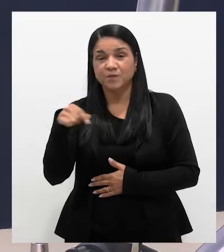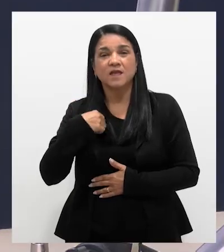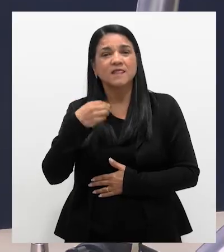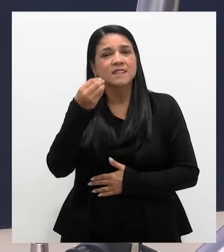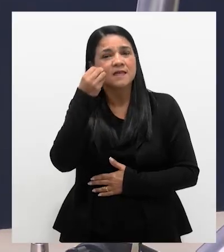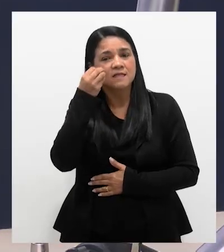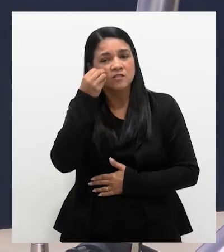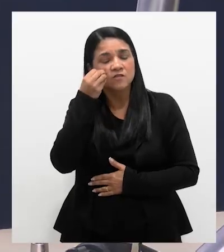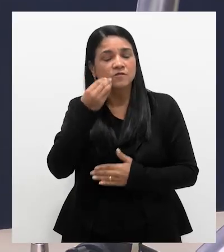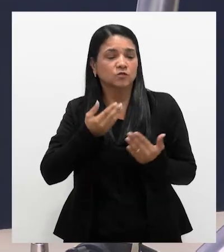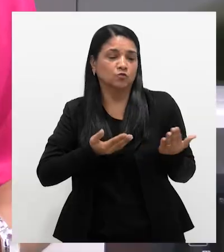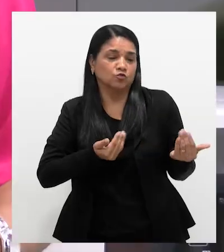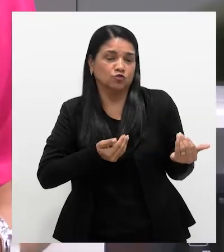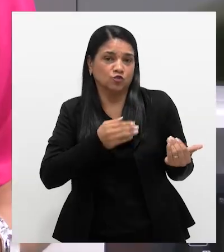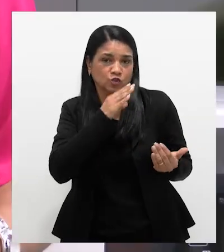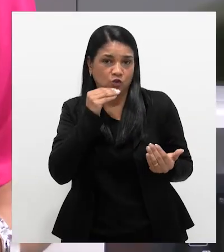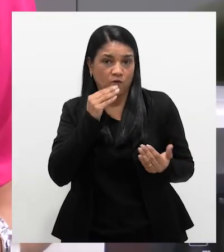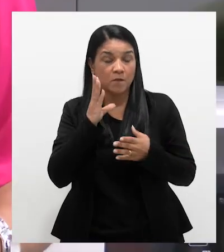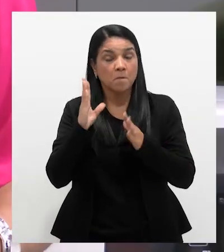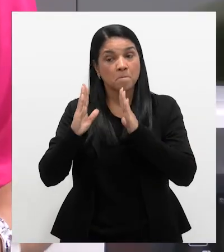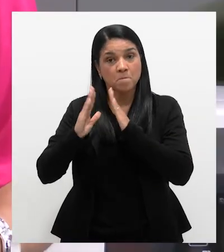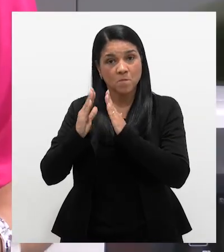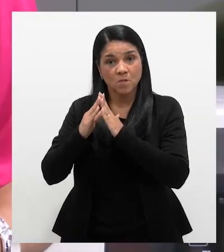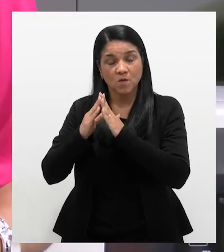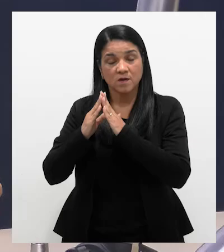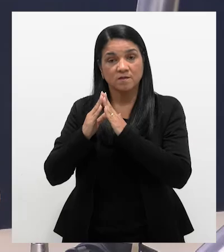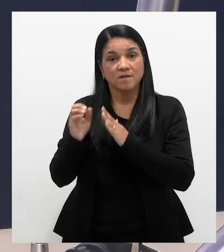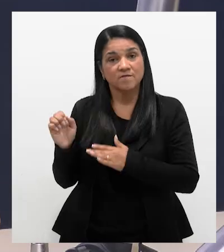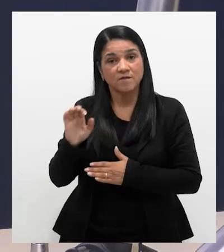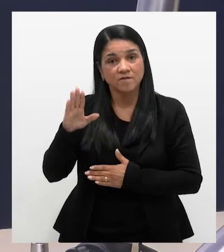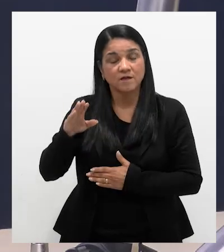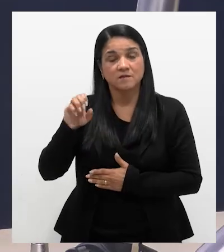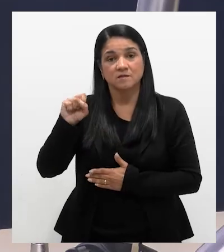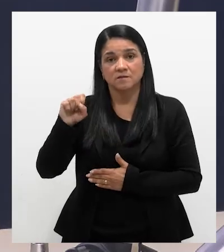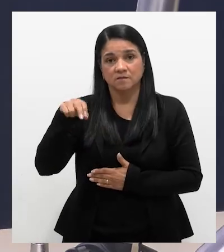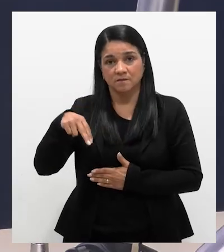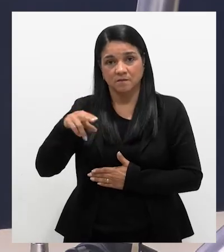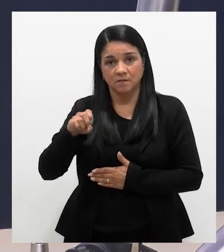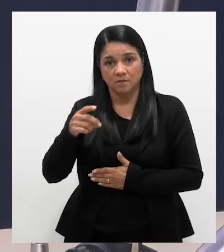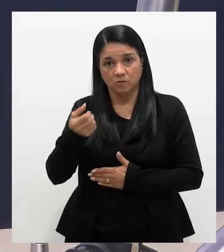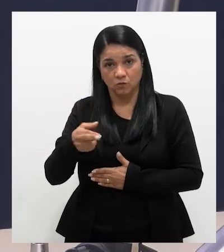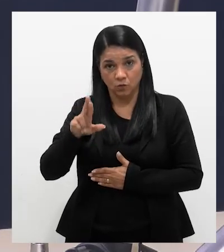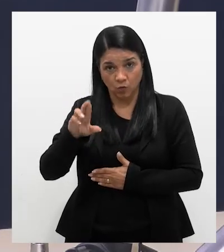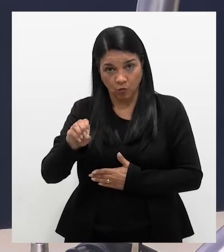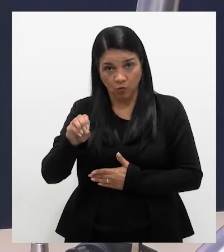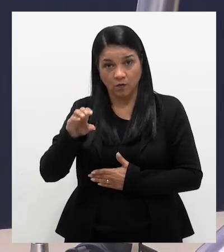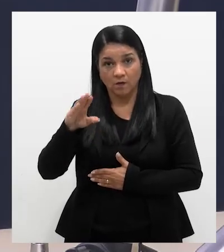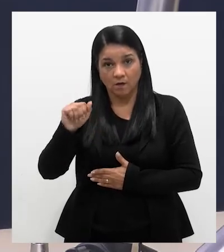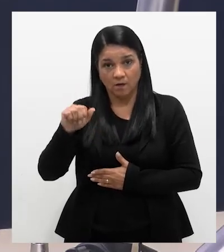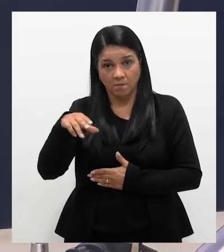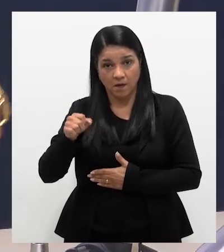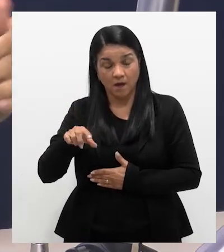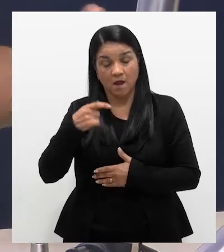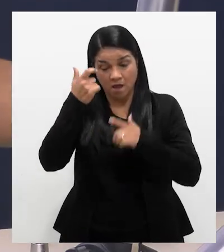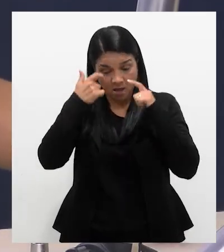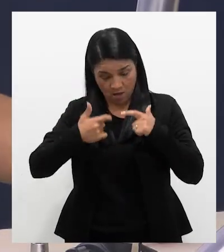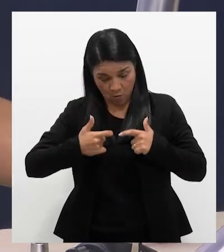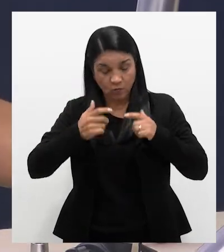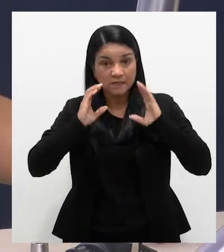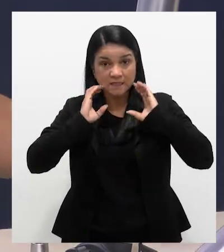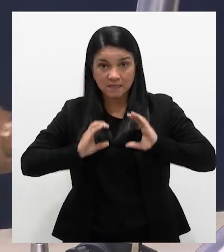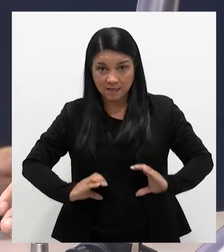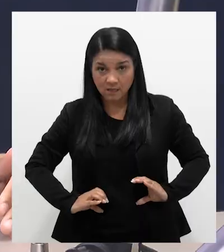da favela de Senador Camará, de entendendo uma vez que eu sou um cidadão como todos os outros, por mais que eu não tenha